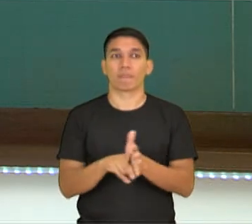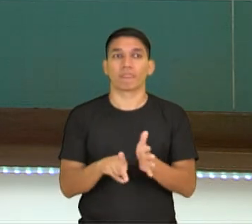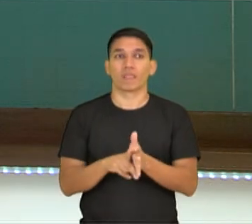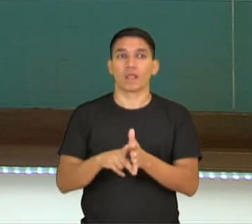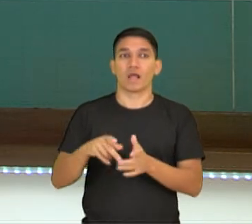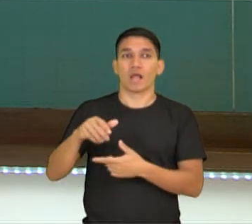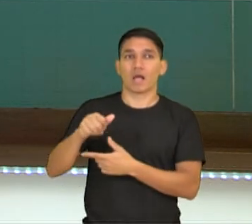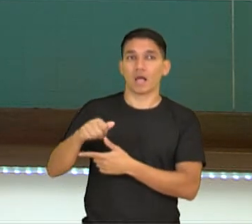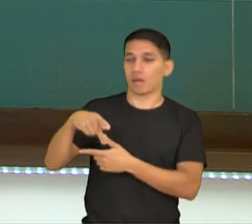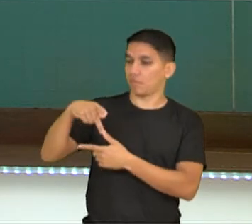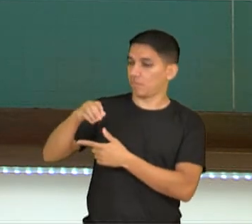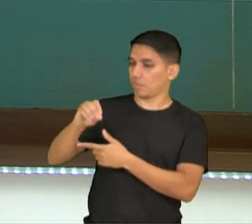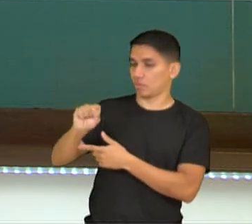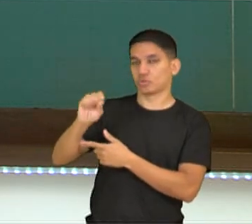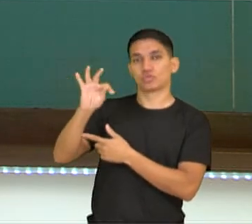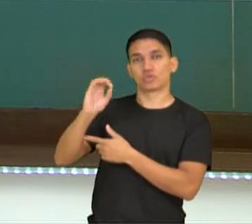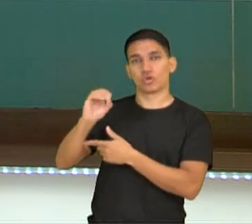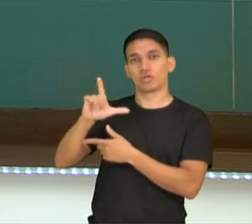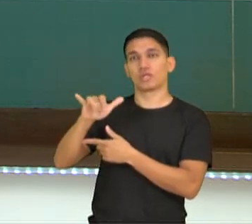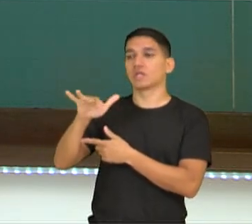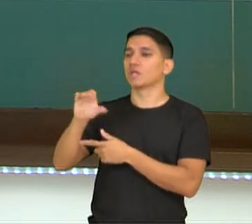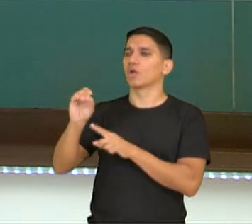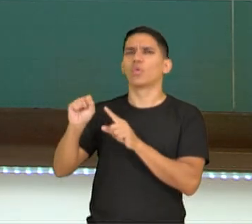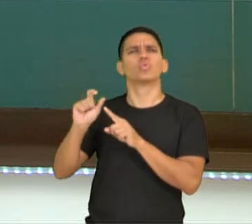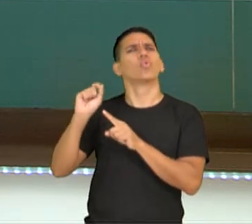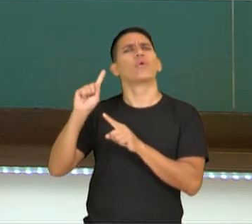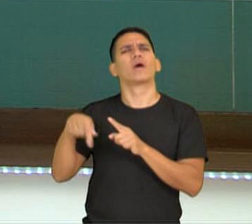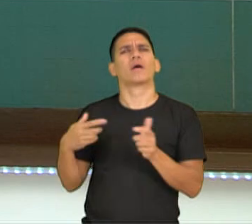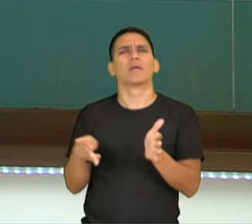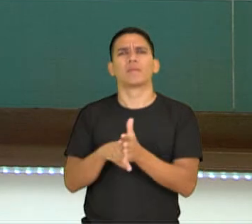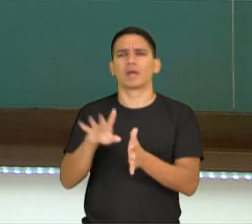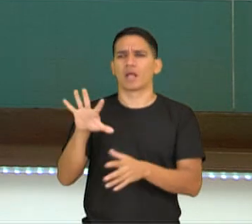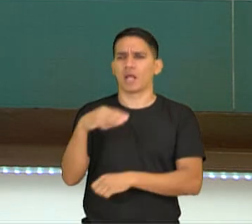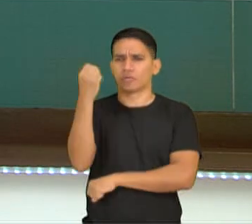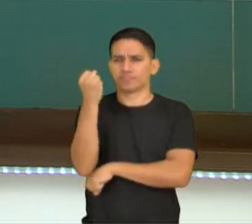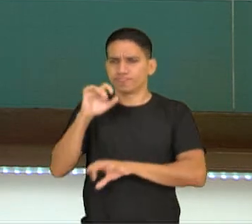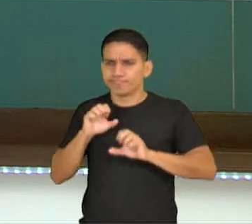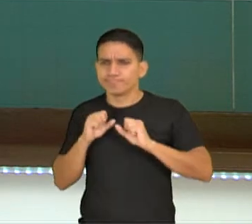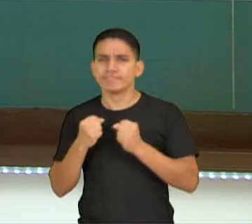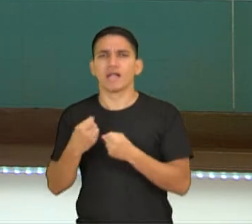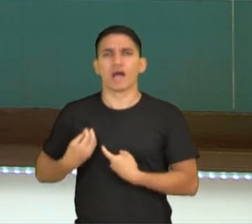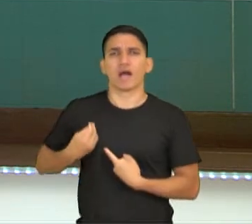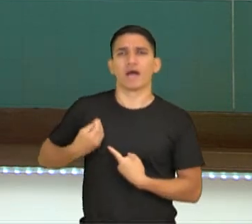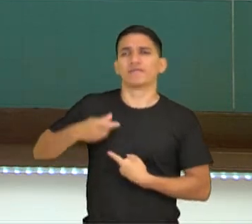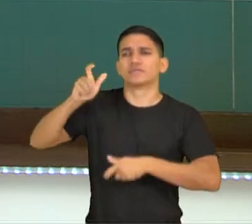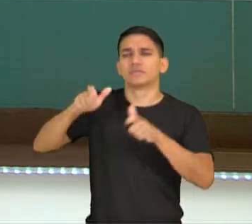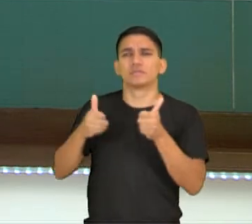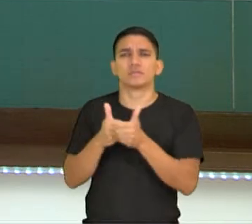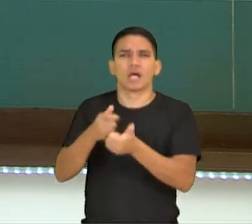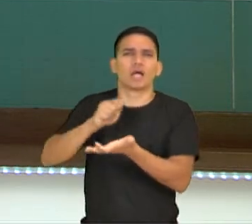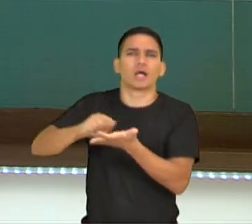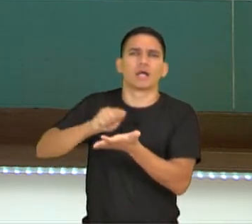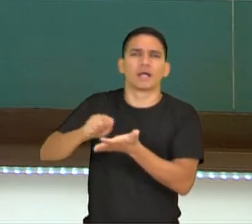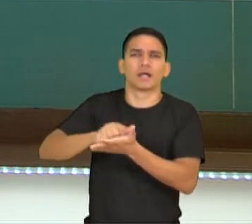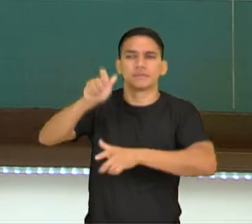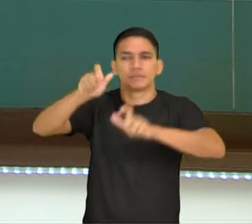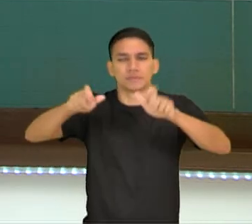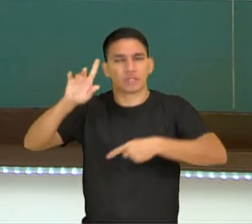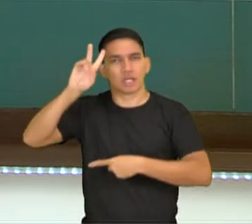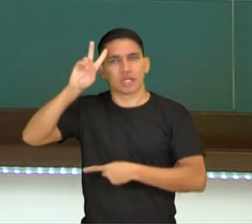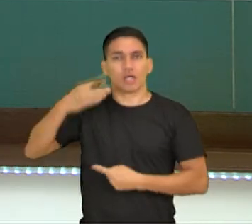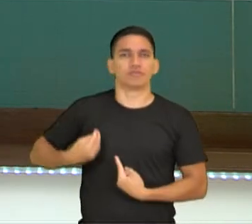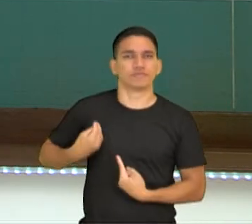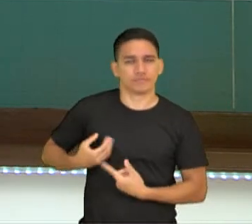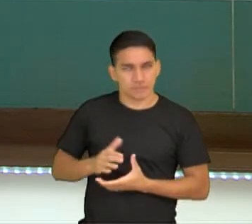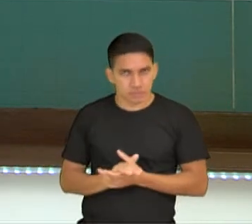por característica defender a vida dos apóstolos, né? Escreviam suas biografias, a gente vai ver muito disso, por exemplo,